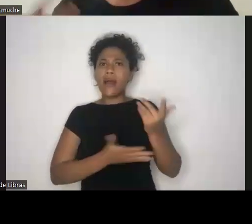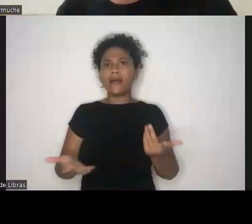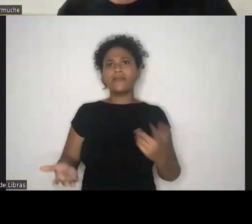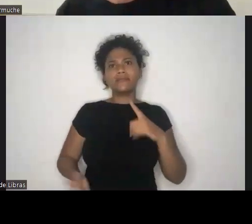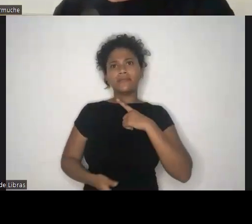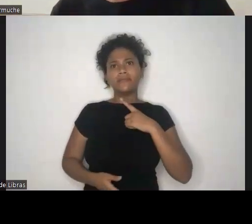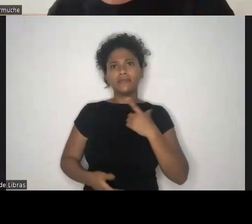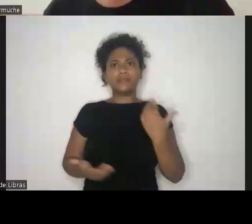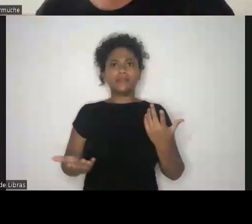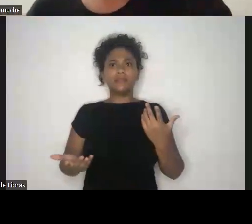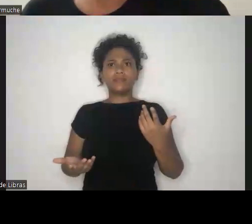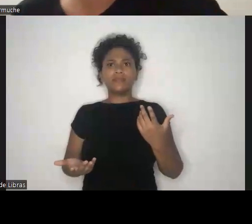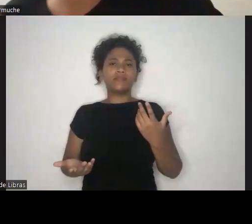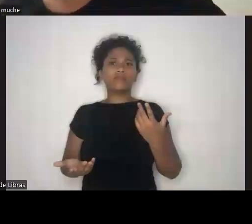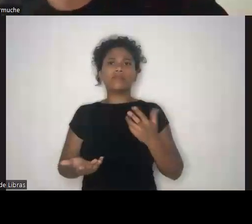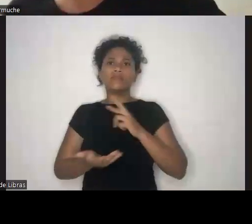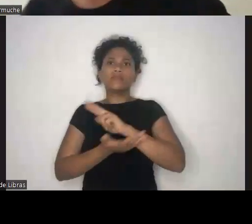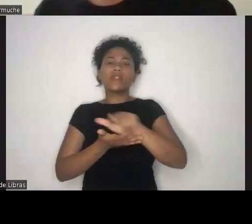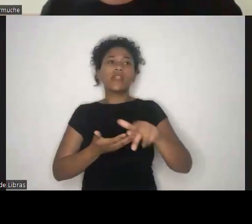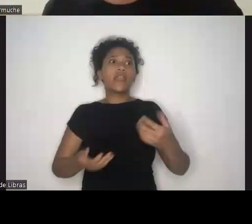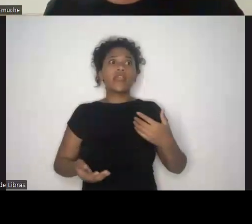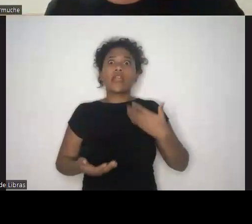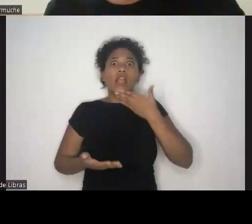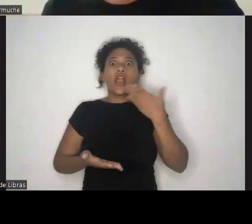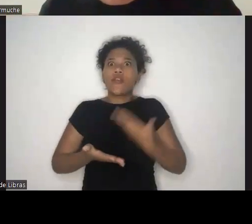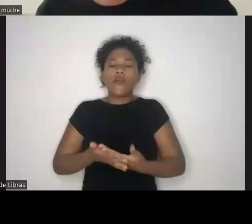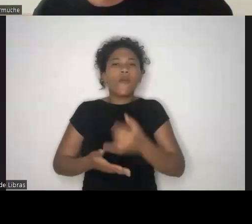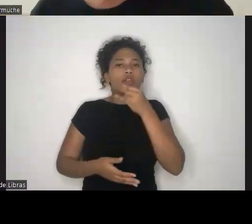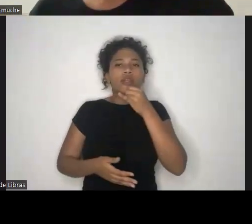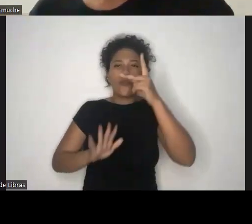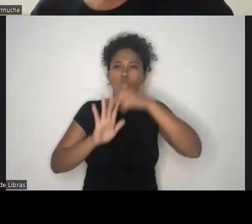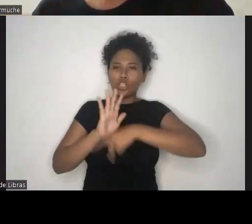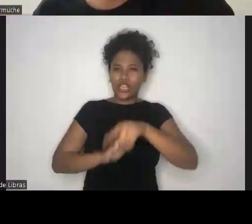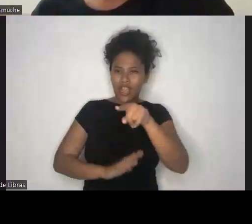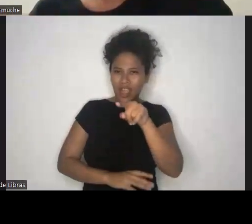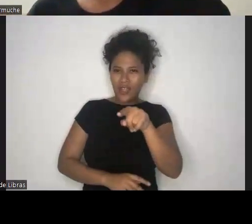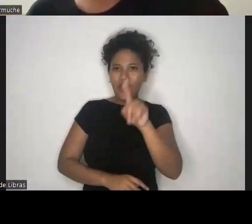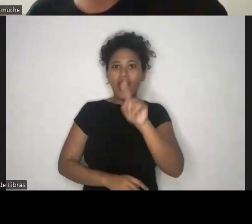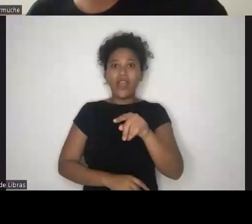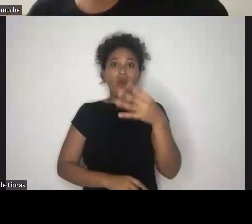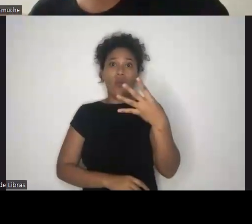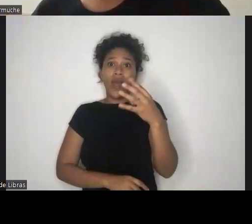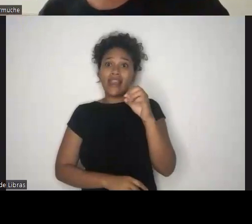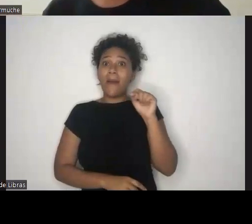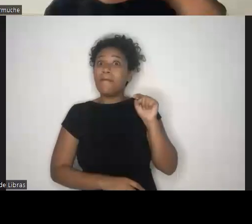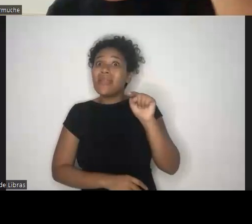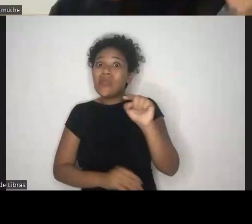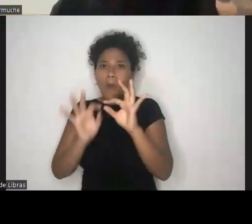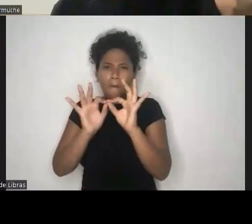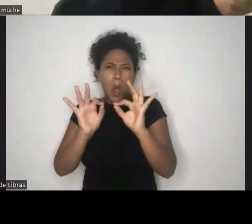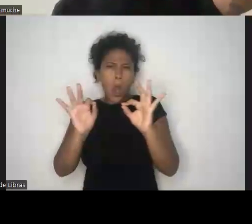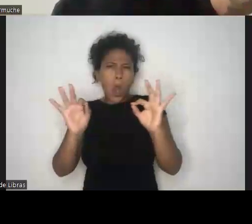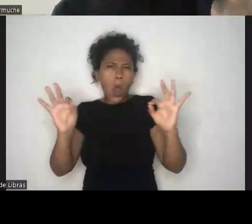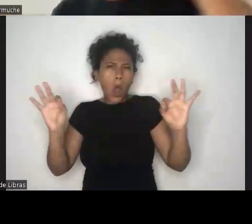a cenografias incríveis assim então por exemplo esse projeto que é um projeto de 40 mil metros quadrados que eu executei